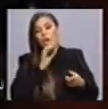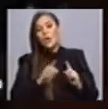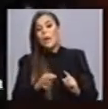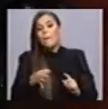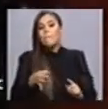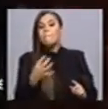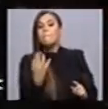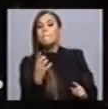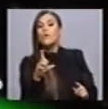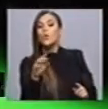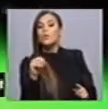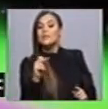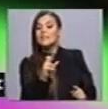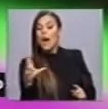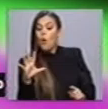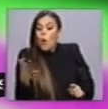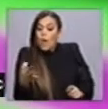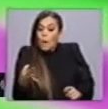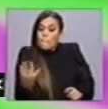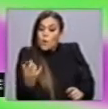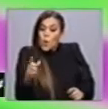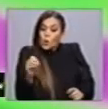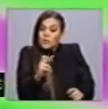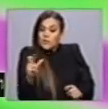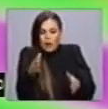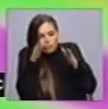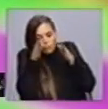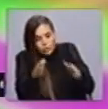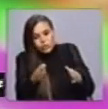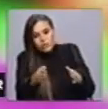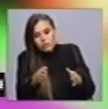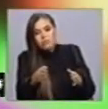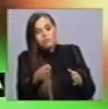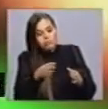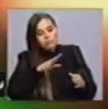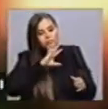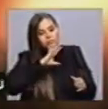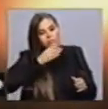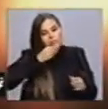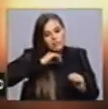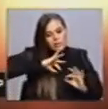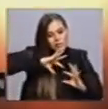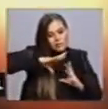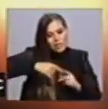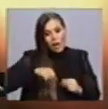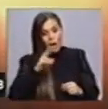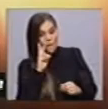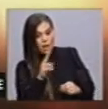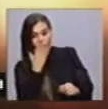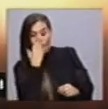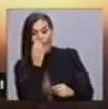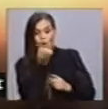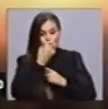pulsar. E quando o pulsar está direcionado para a Terra, no fundo a sua radiação está direcionada para a Terra, nós conseguimos ver isto como se fosse um